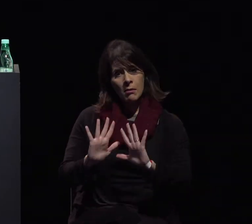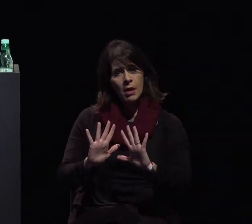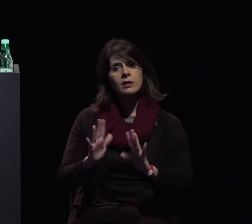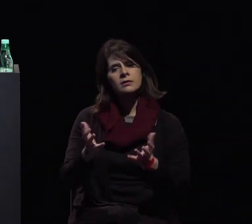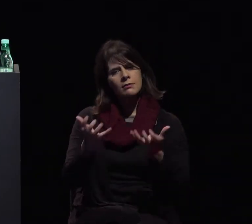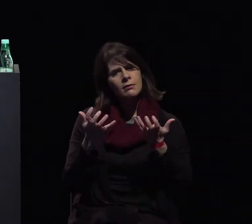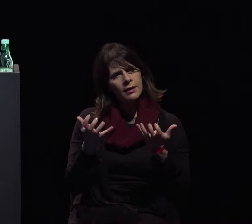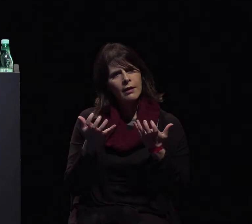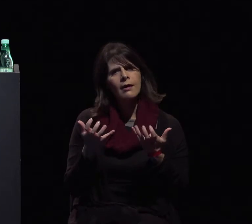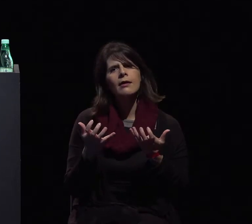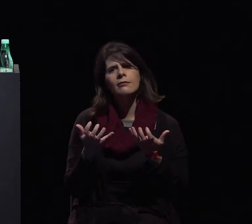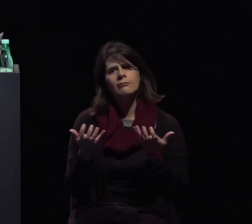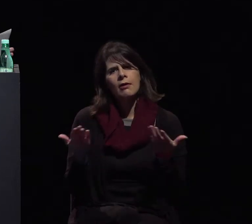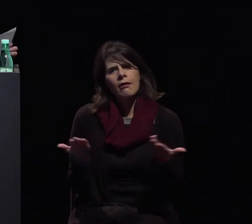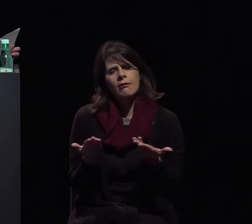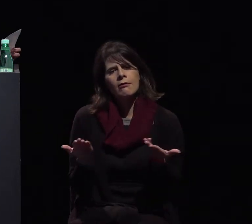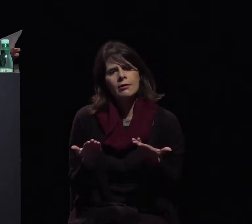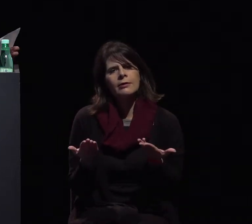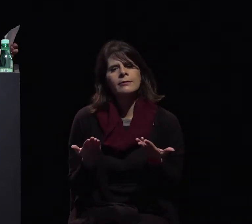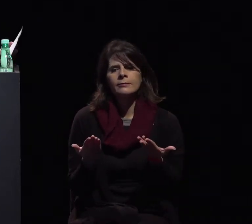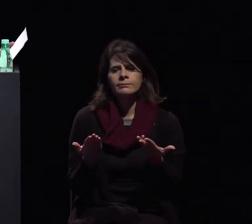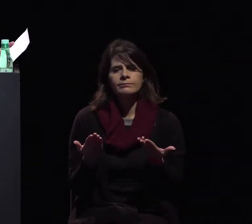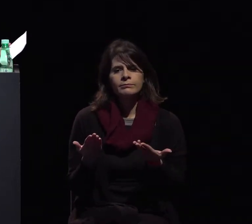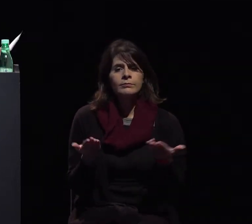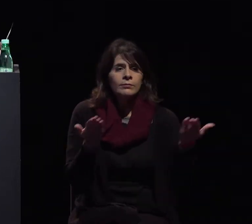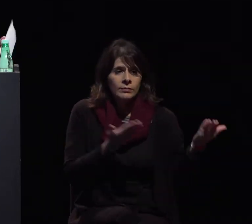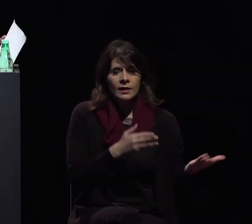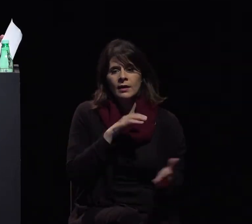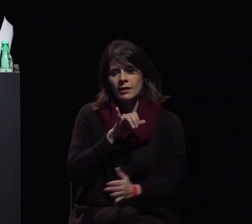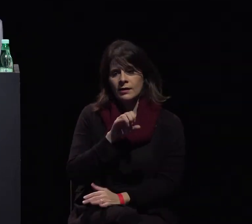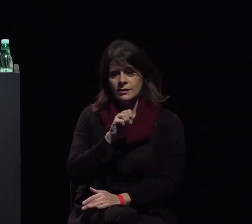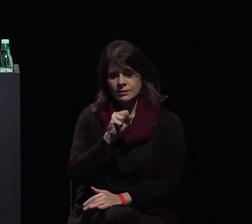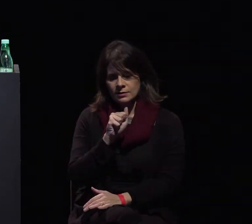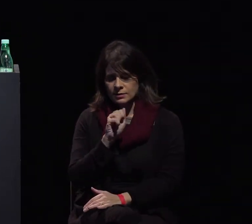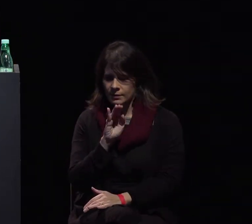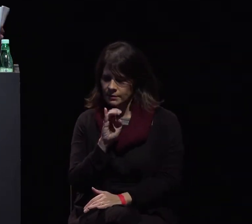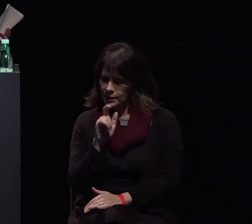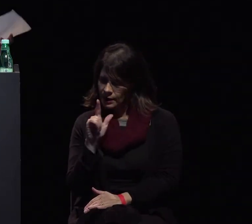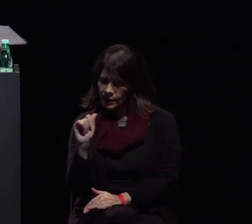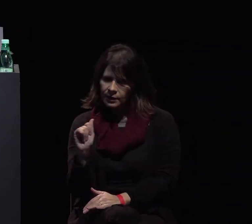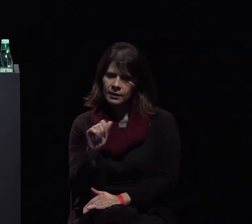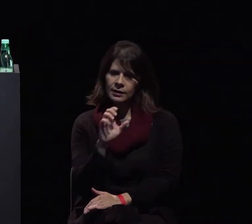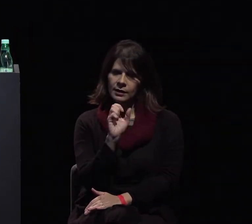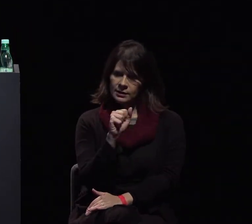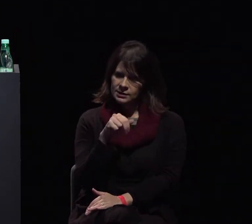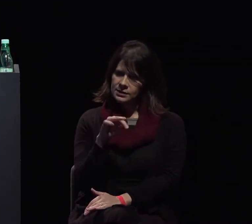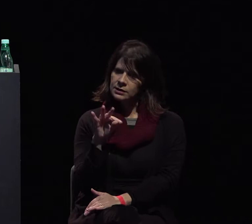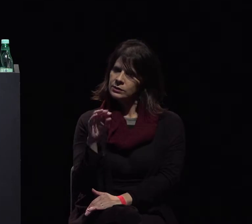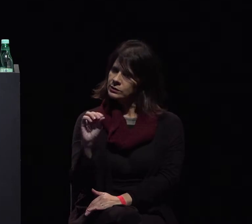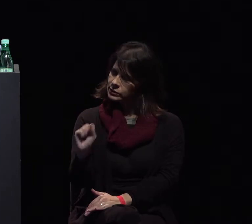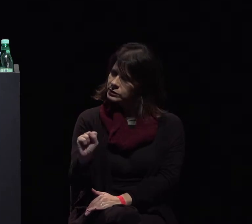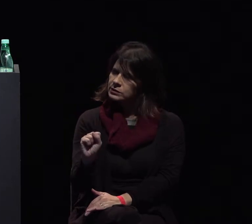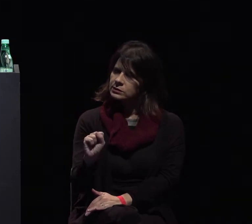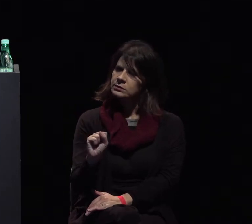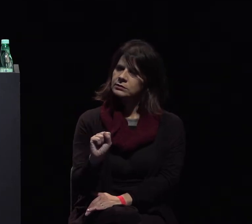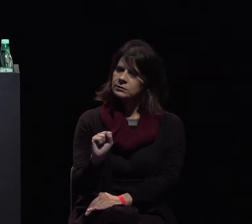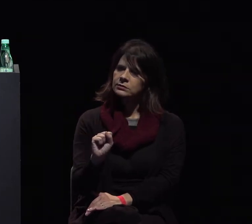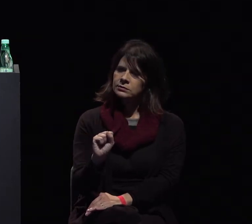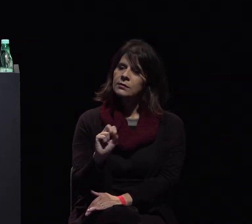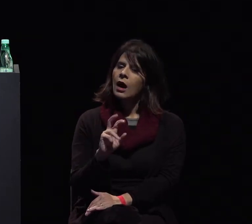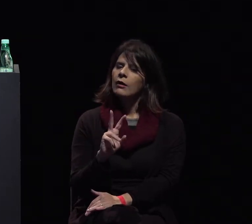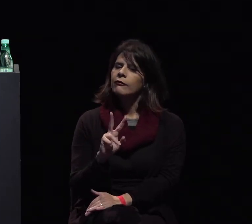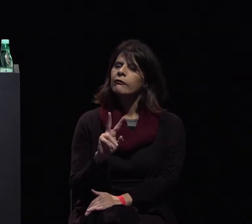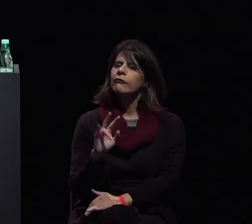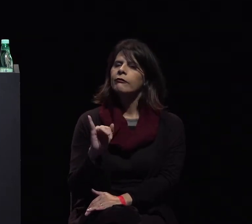fazer a apresentação, então, da Isabela Santos, que vai trazer a